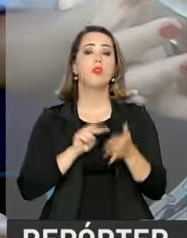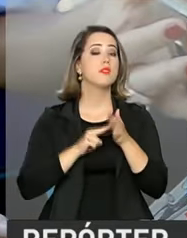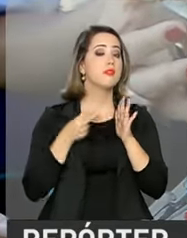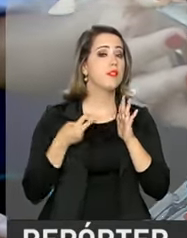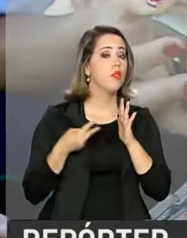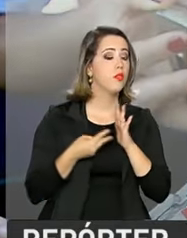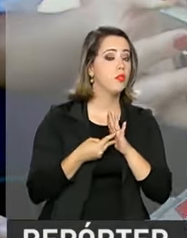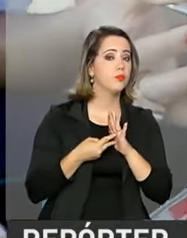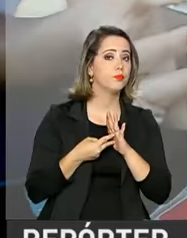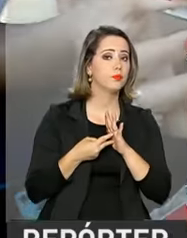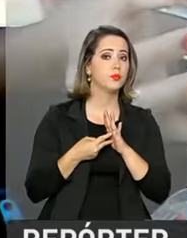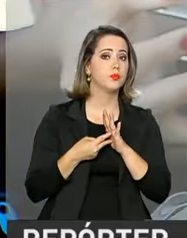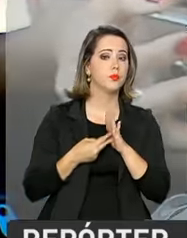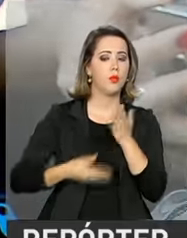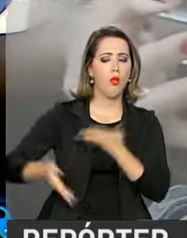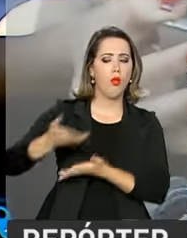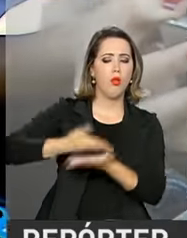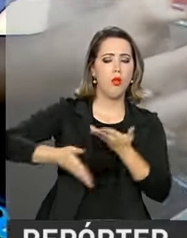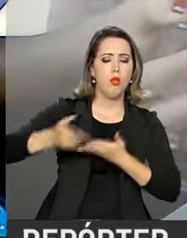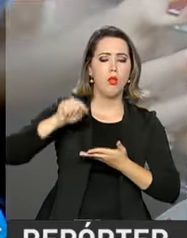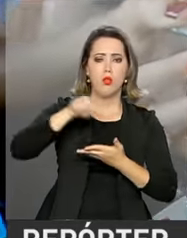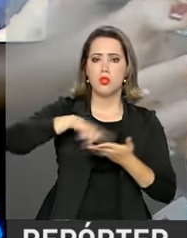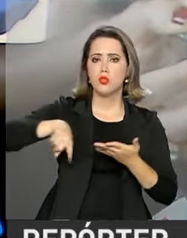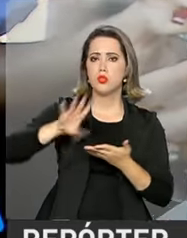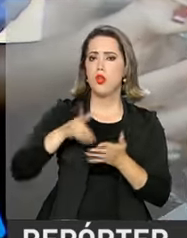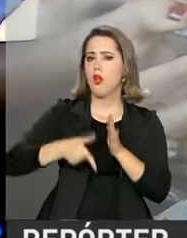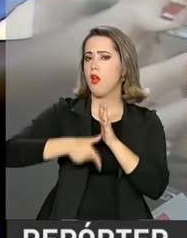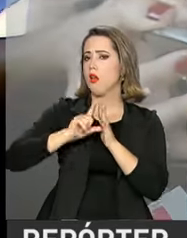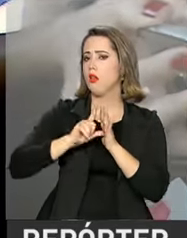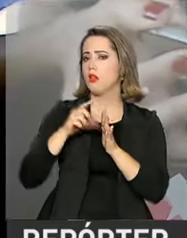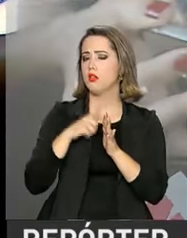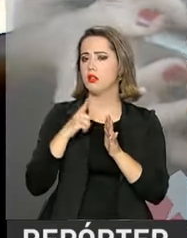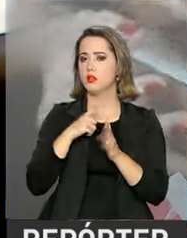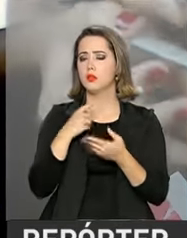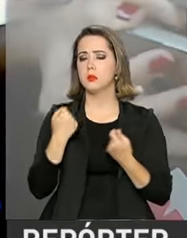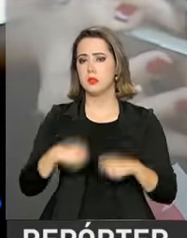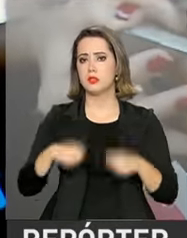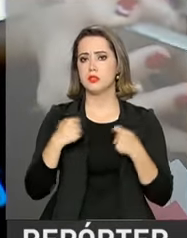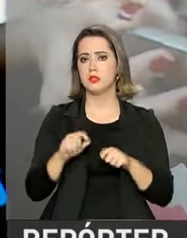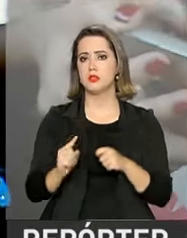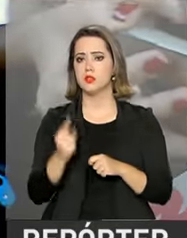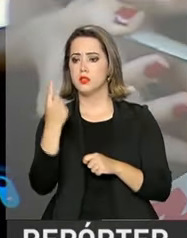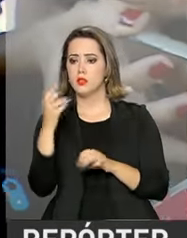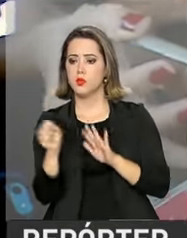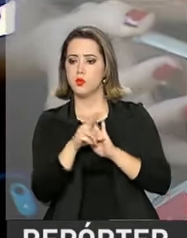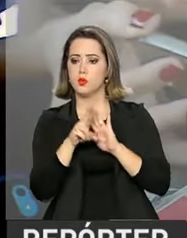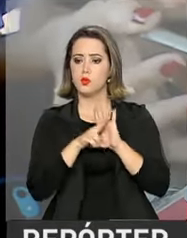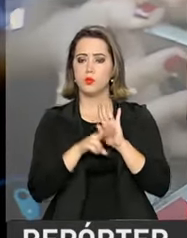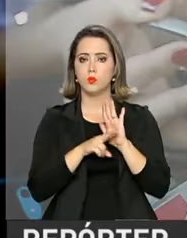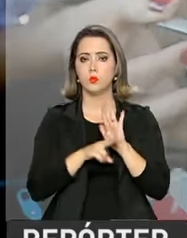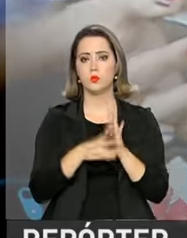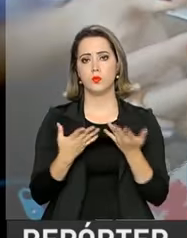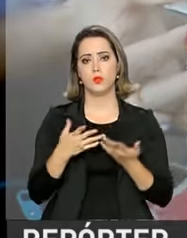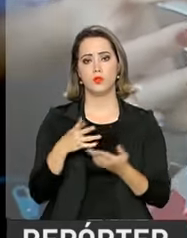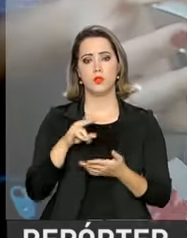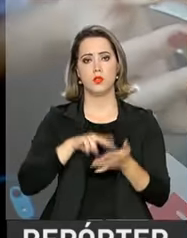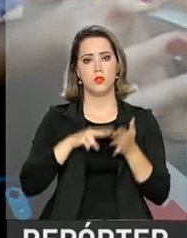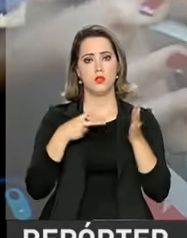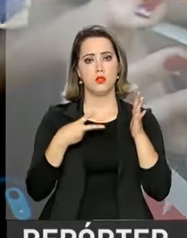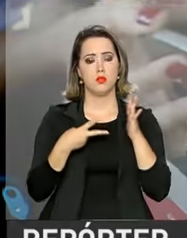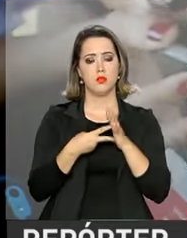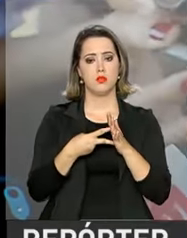o mercado já precifica vá uma reforma que seria cerca de 30%